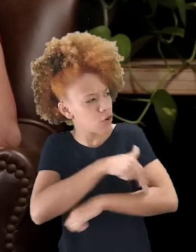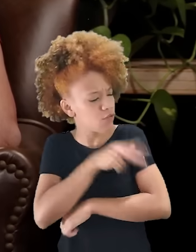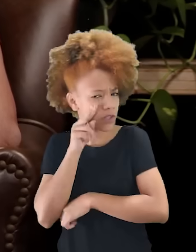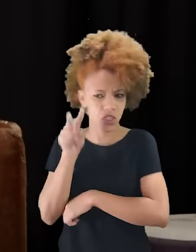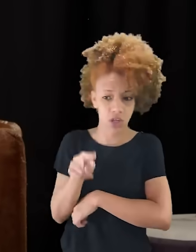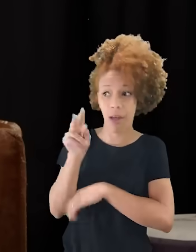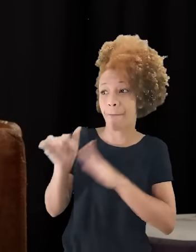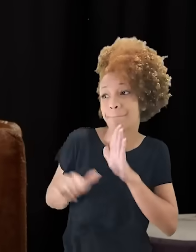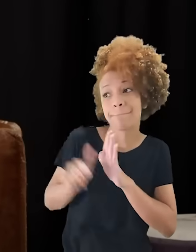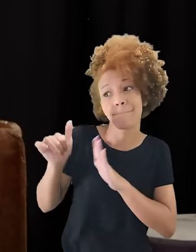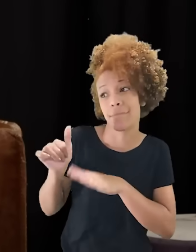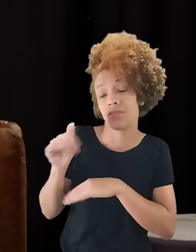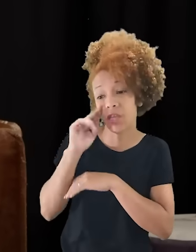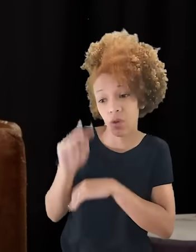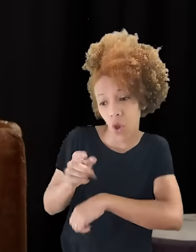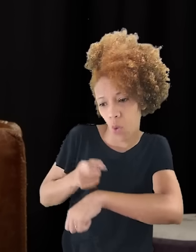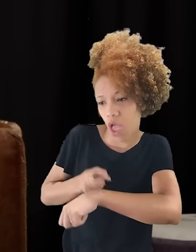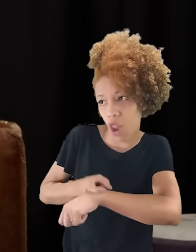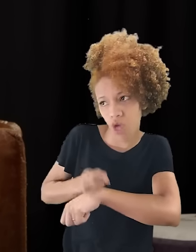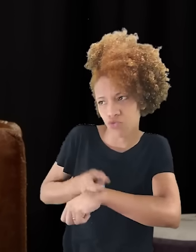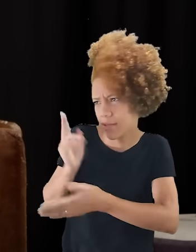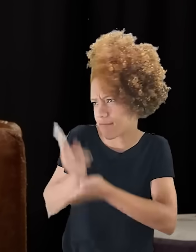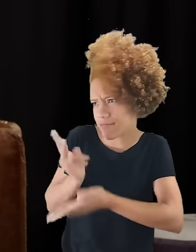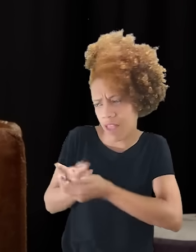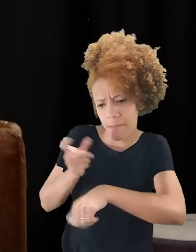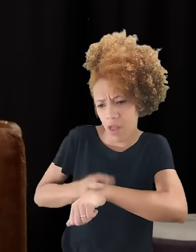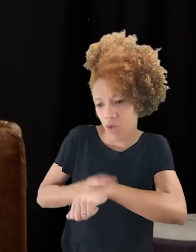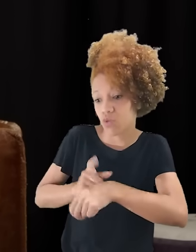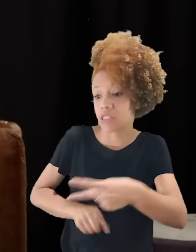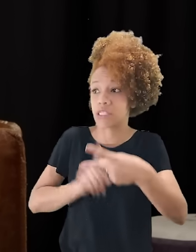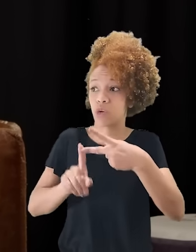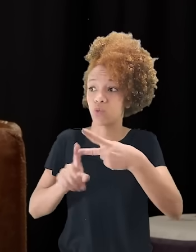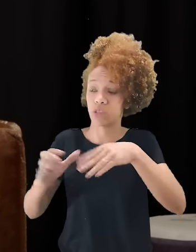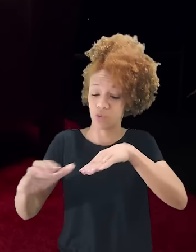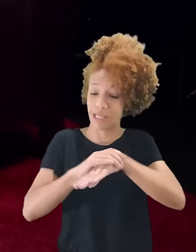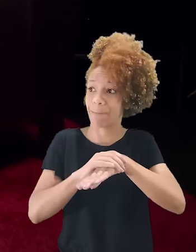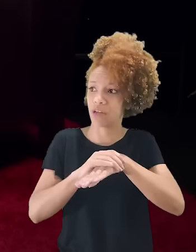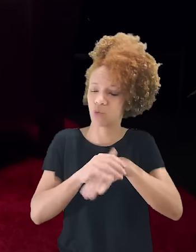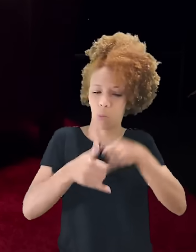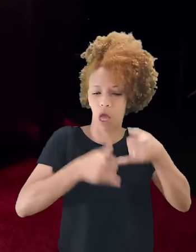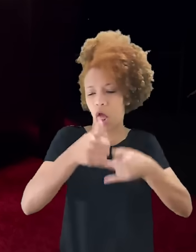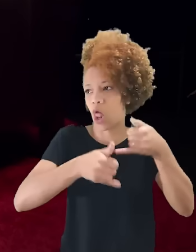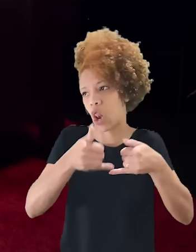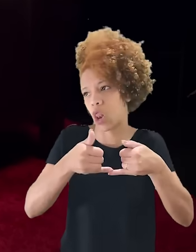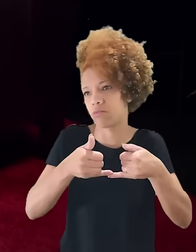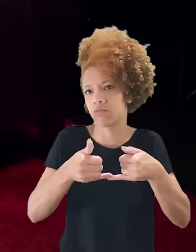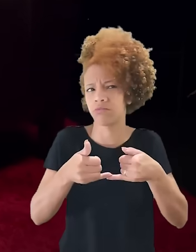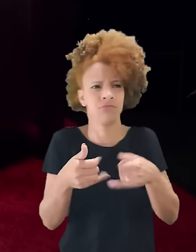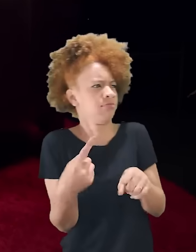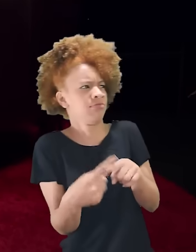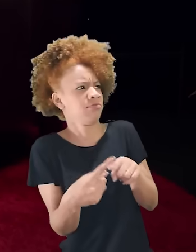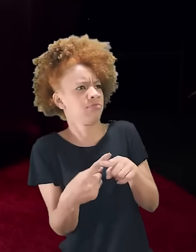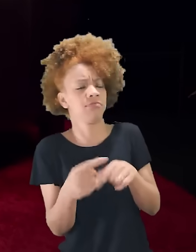olham vocês observam a primeira coisa que a gente observa é o relógio sempre é o relógio a segunda é o sapato uh Por quê não